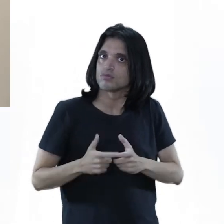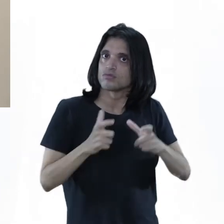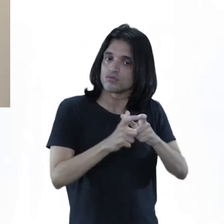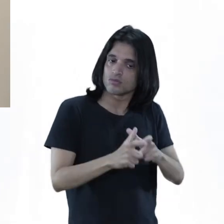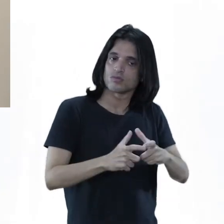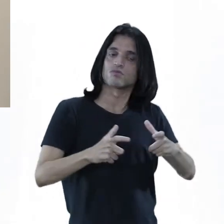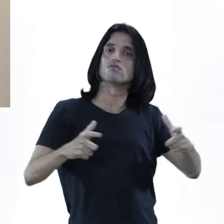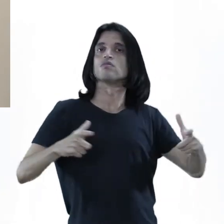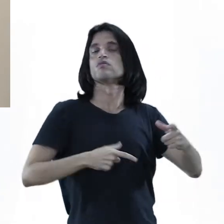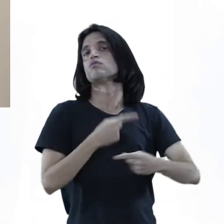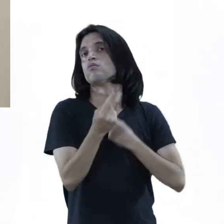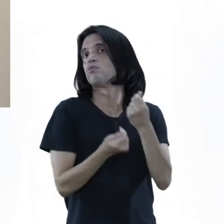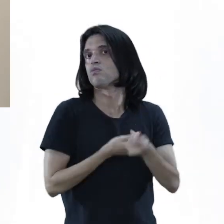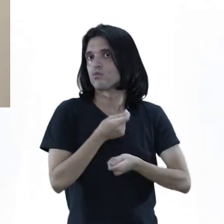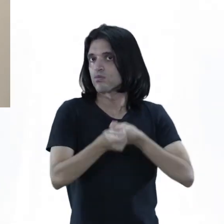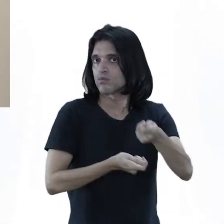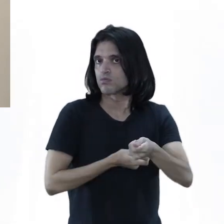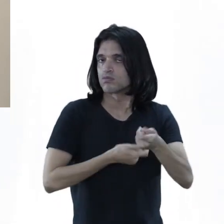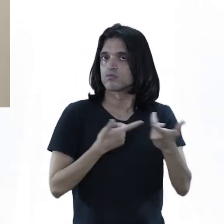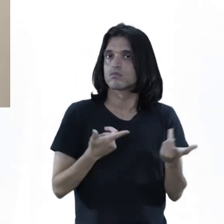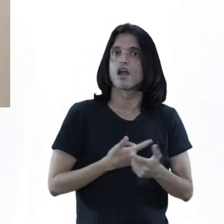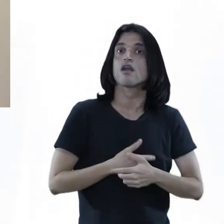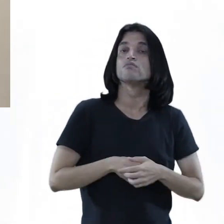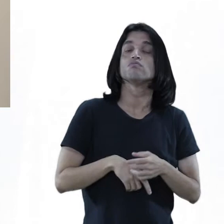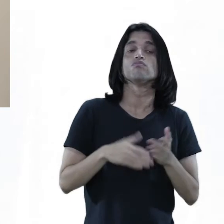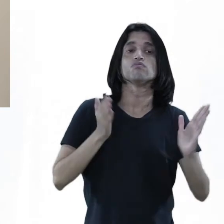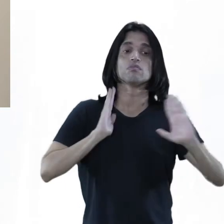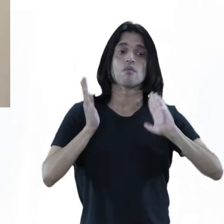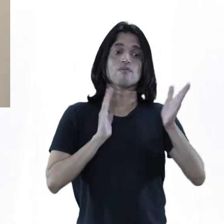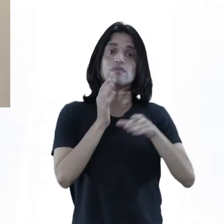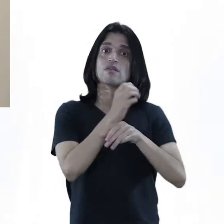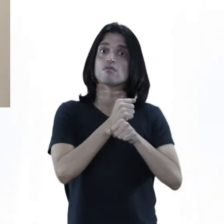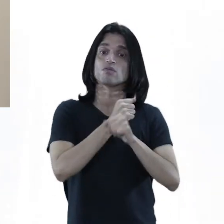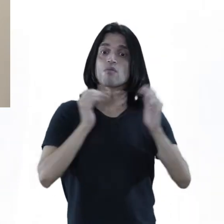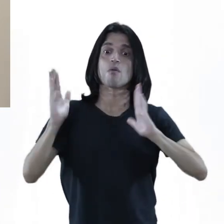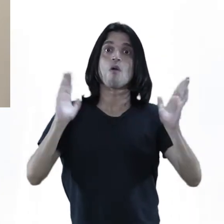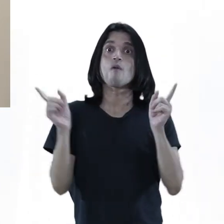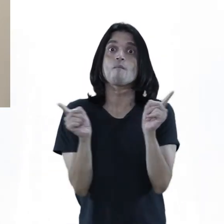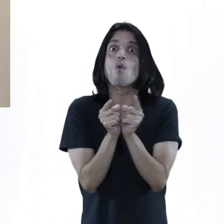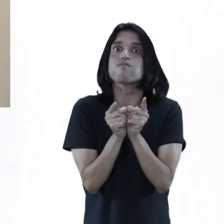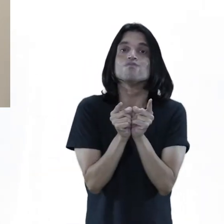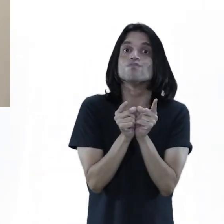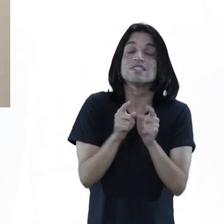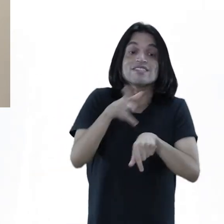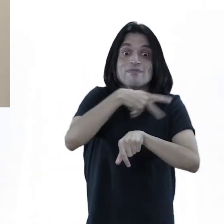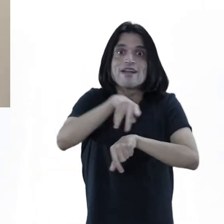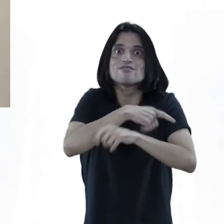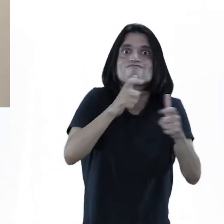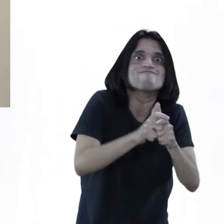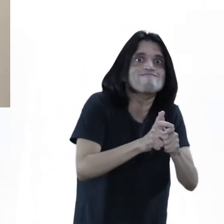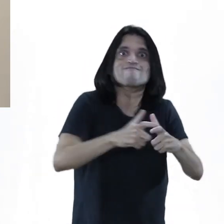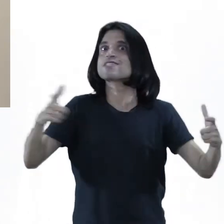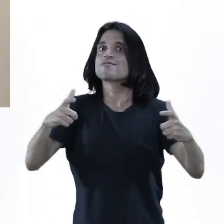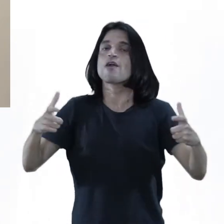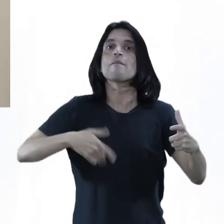de crescimento econômico. O que a gente está falando é o seguinte: em pouco tempo, esses países cresceram demais,